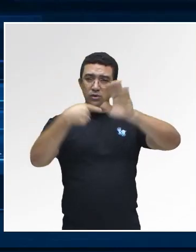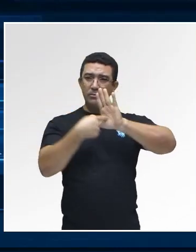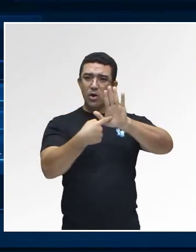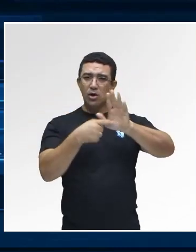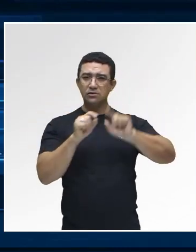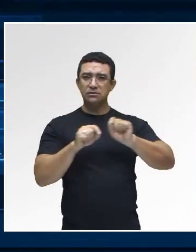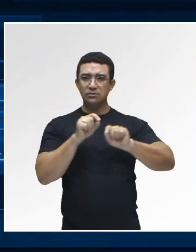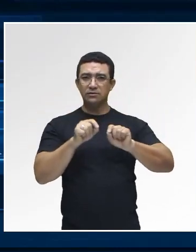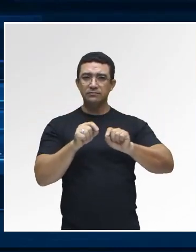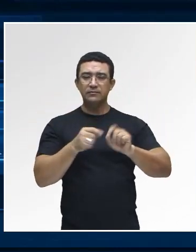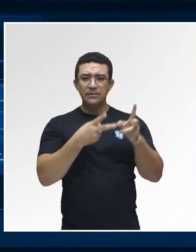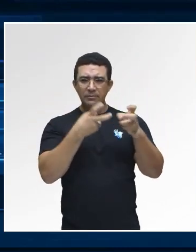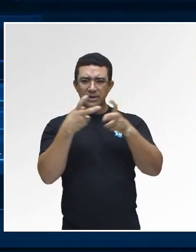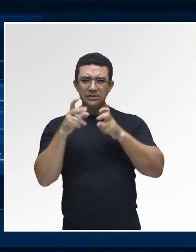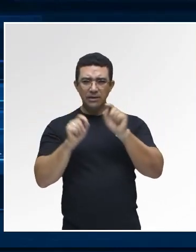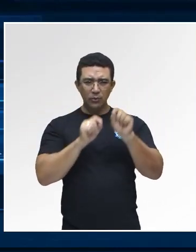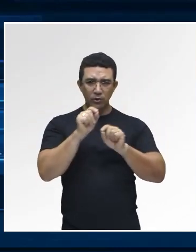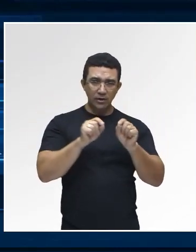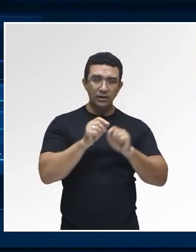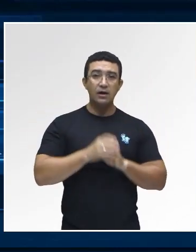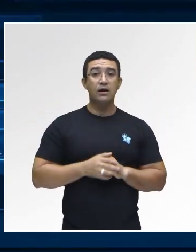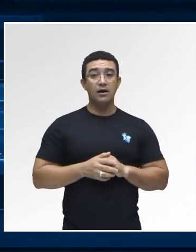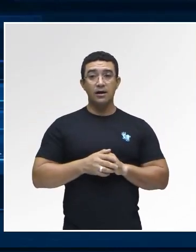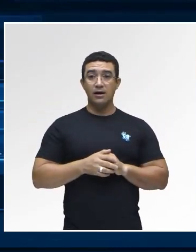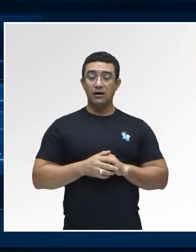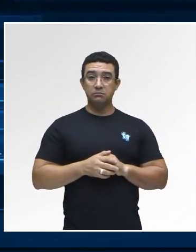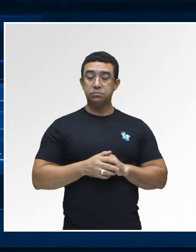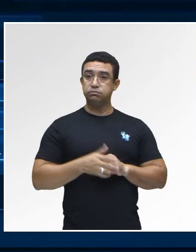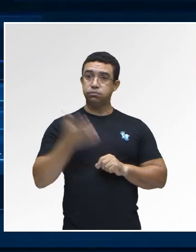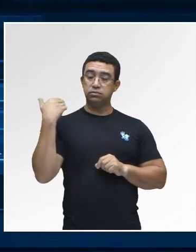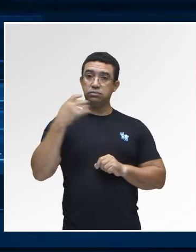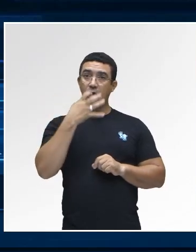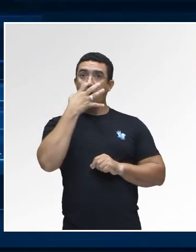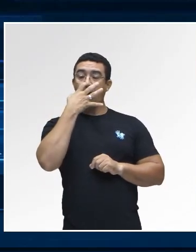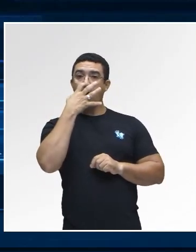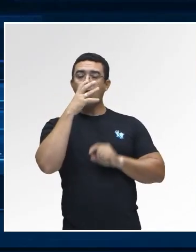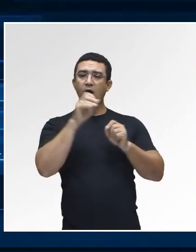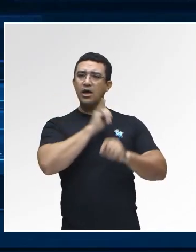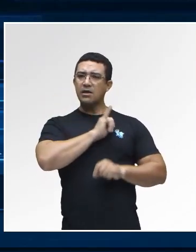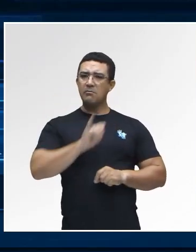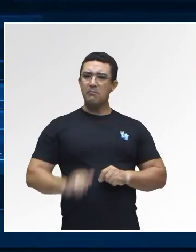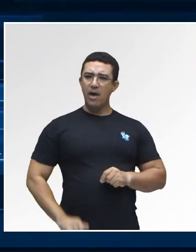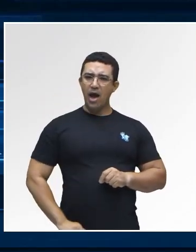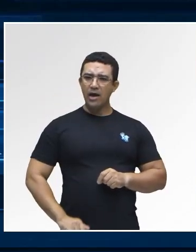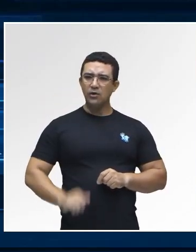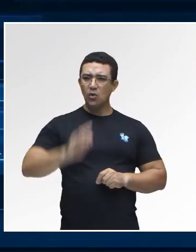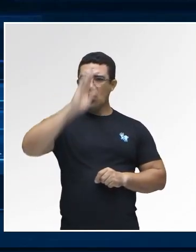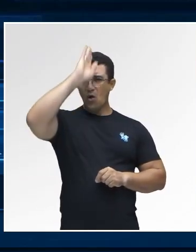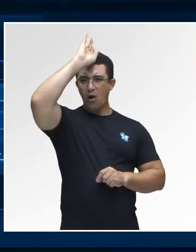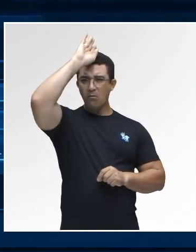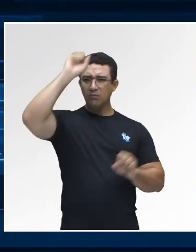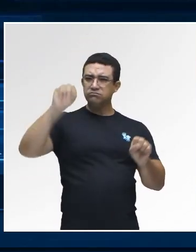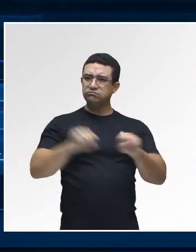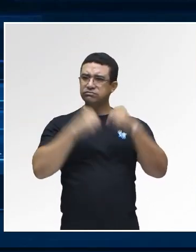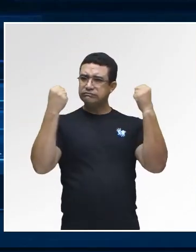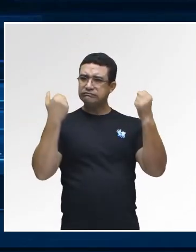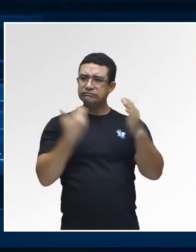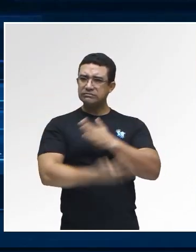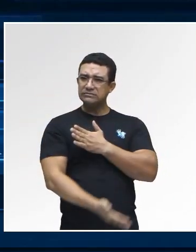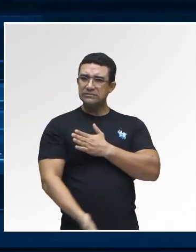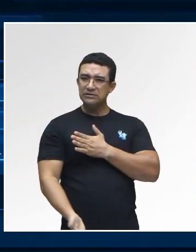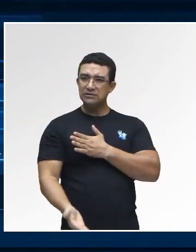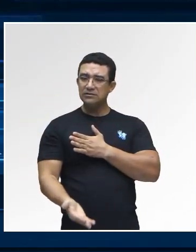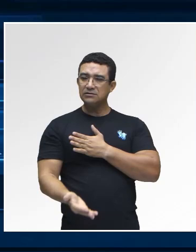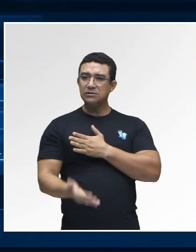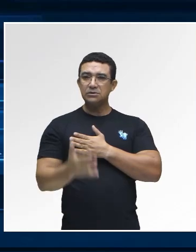Então a gente percebe aí que aquela grandiosidade do Império Romano, ela teve o fim. Por essa eles não esperavam. Eles não esperavam